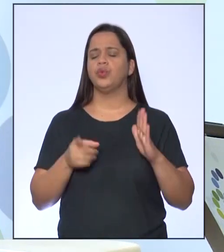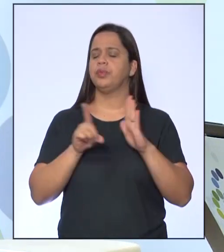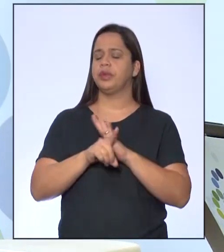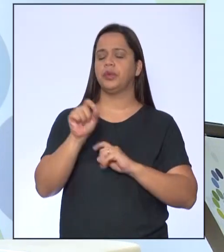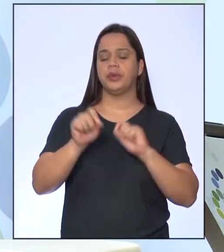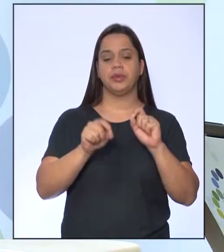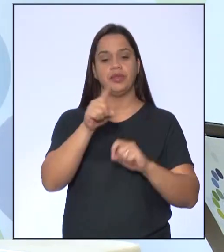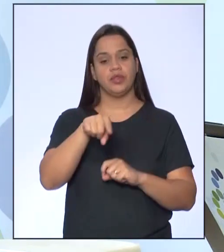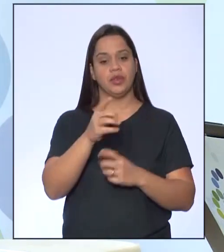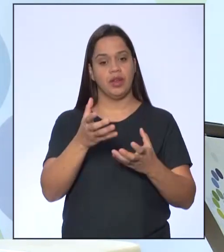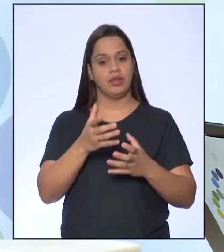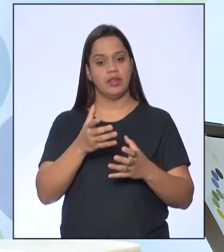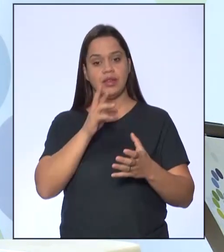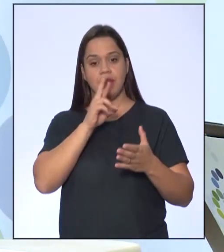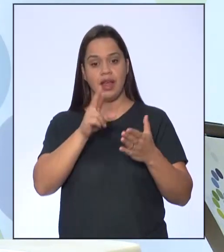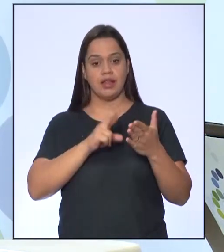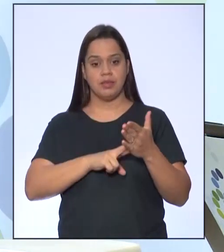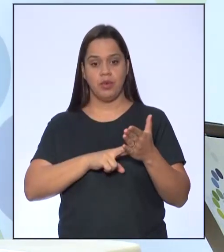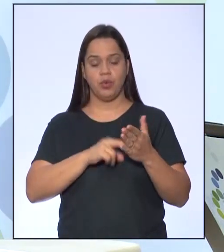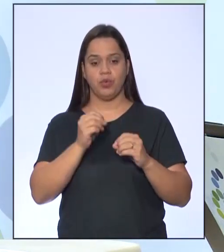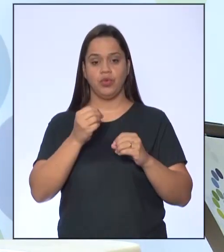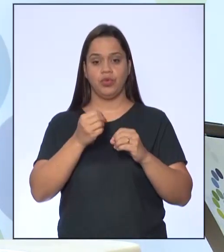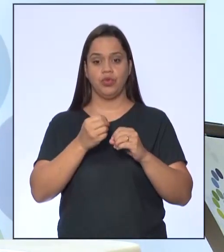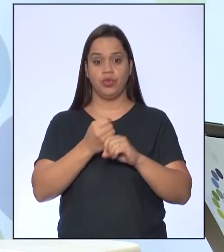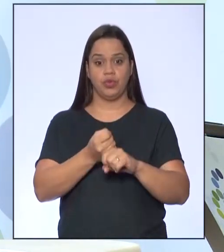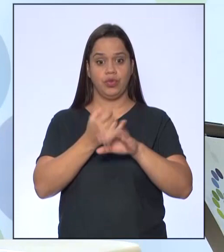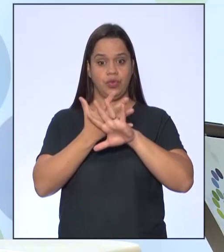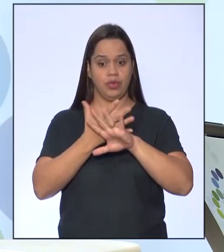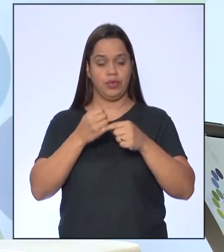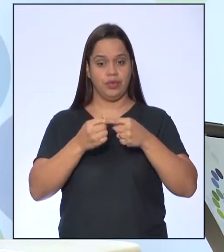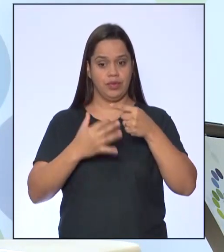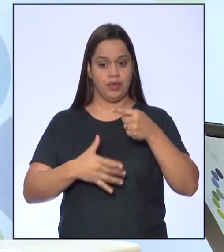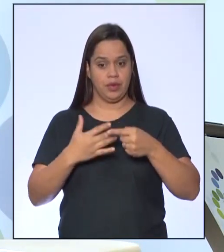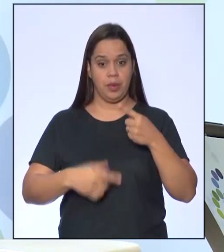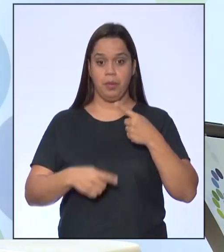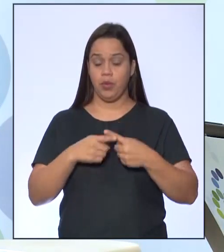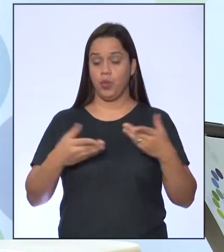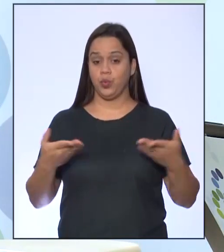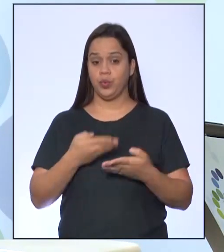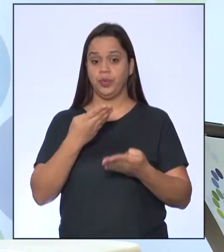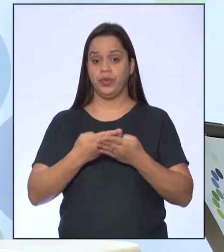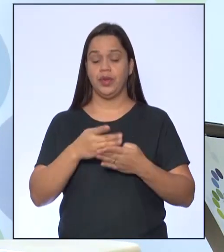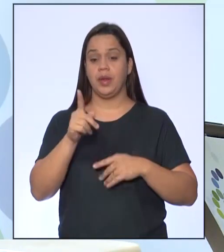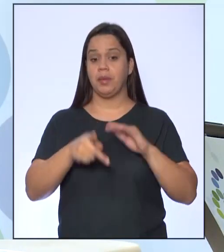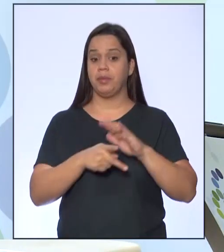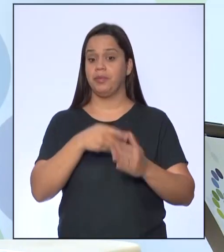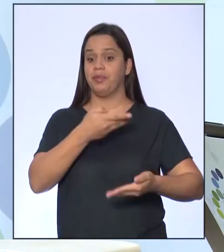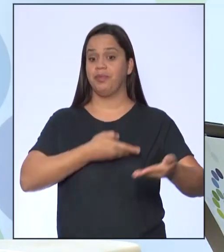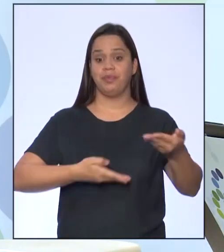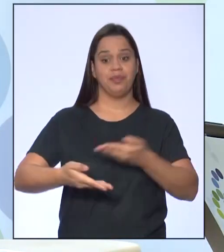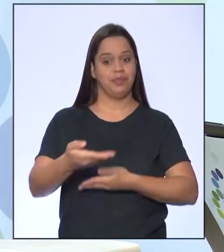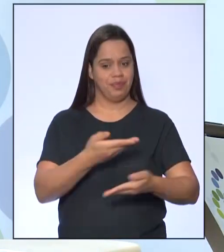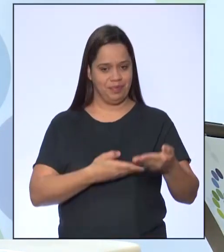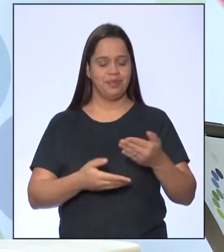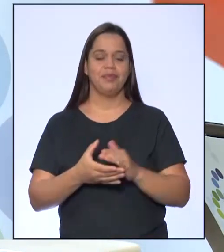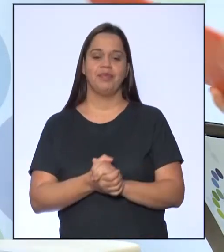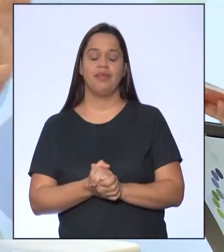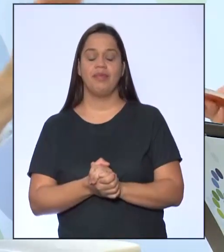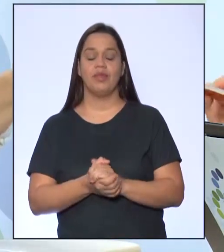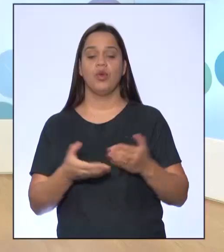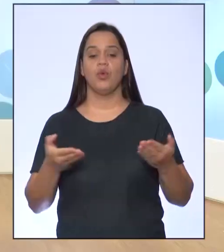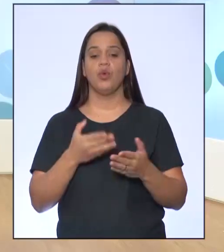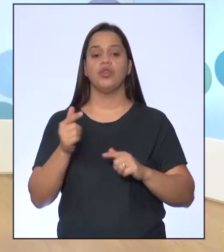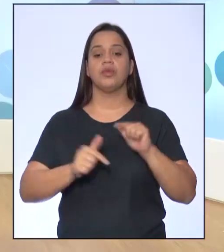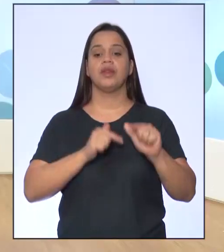vocês respondam no chat. Então, hoje a nossa aula vai ser bem interativa, tá bom? Então, vamos lá. Nós vamos